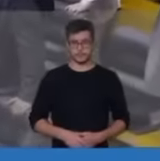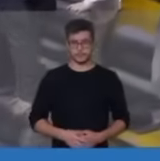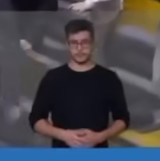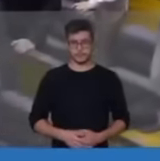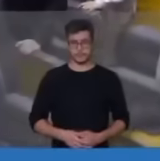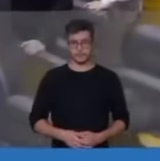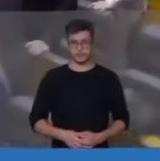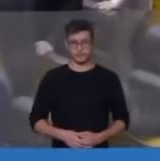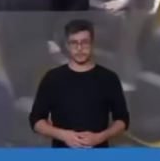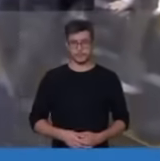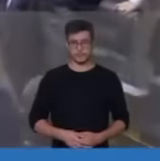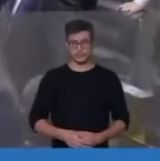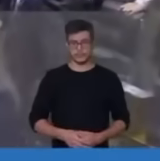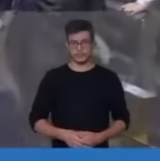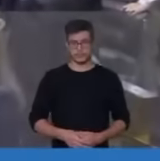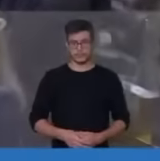Não.